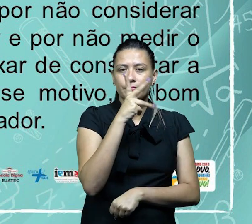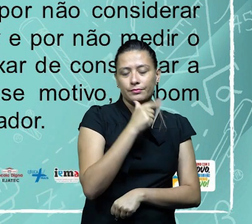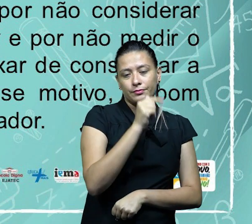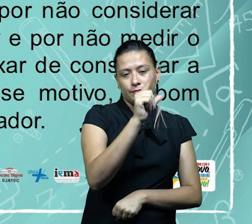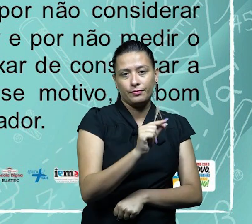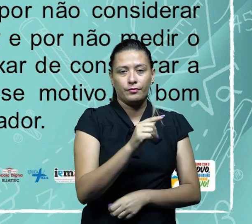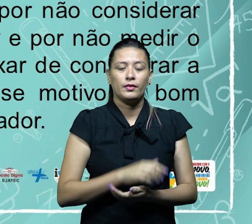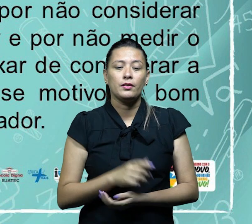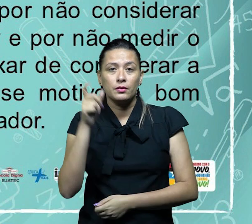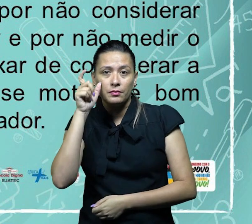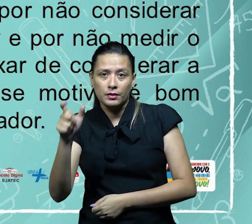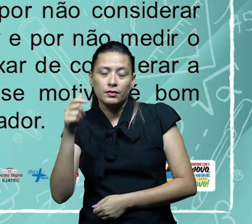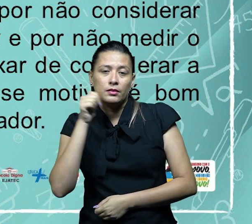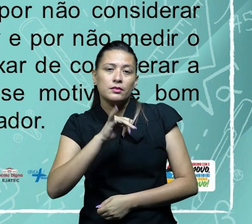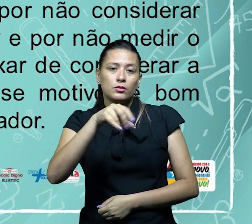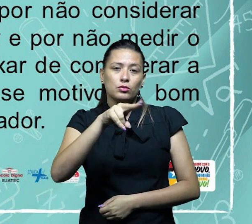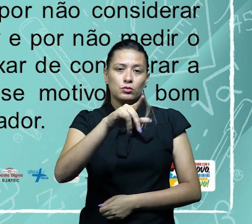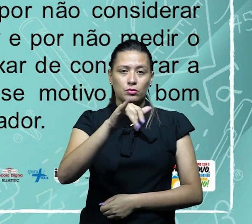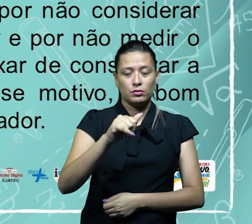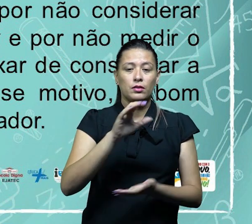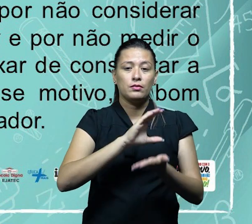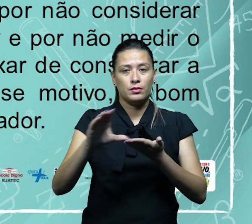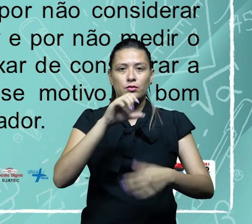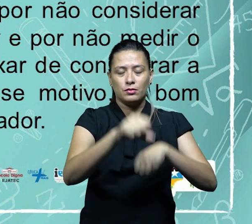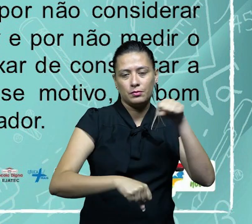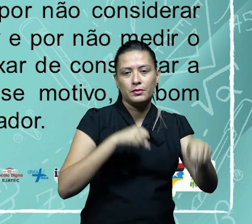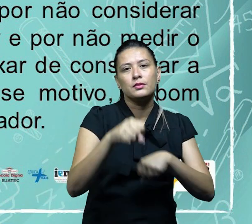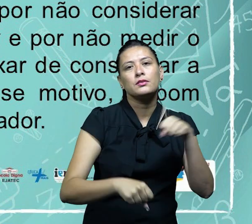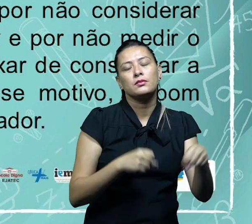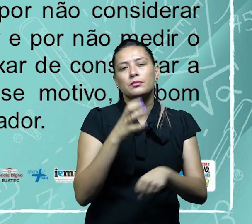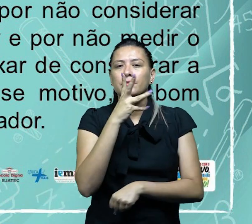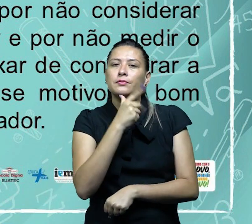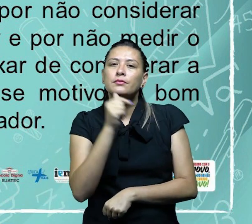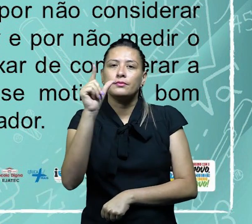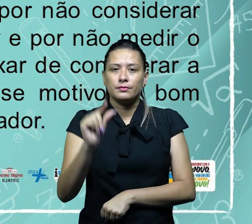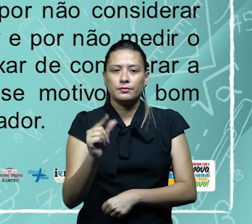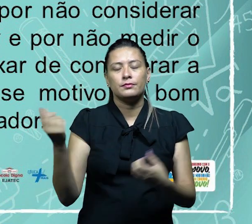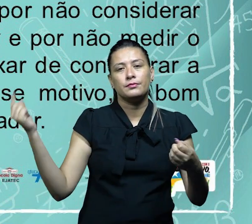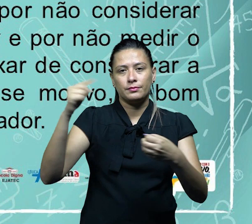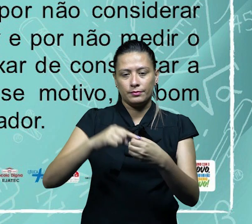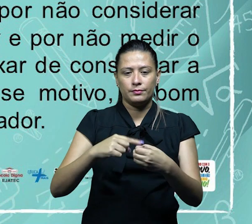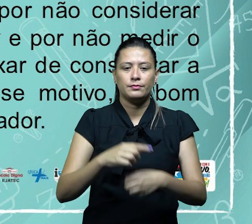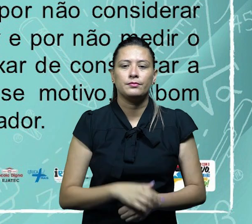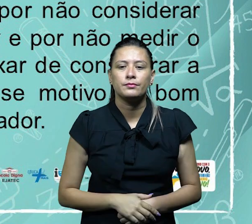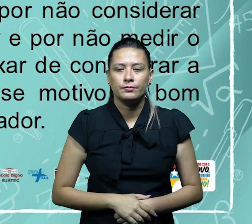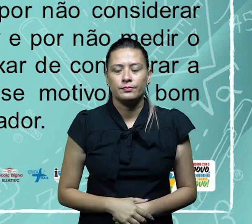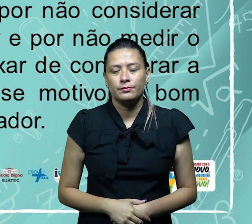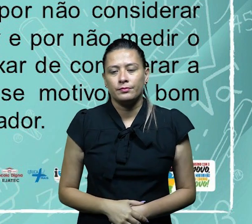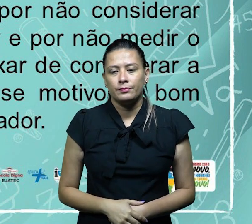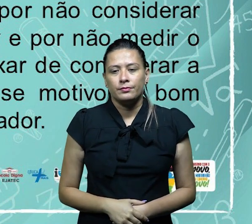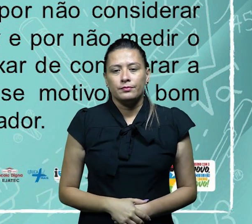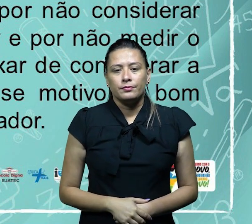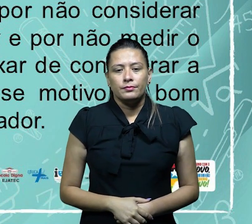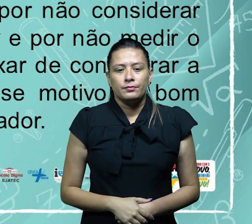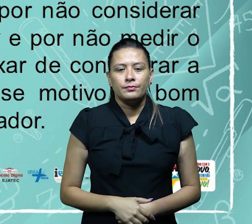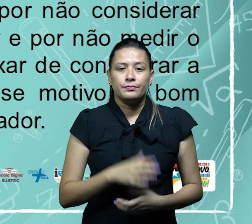aquele investimento. Certinho? Nesse caso, o melhor investimento é adquirir a bicicleta. Ponto. Beleza? Entretanto, só esse indicador do